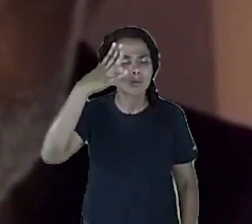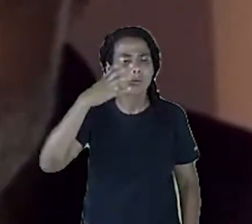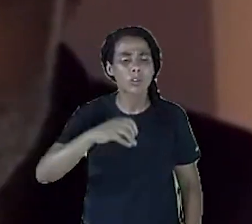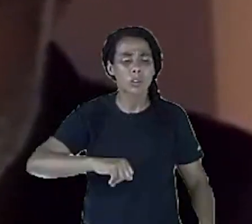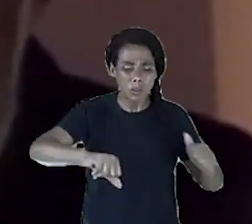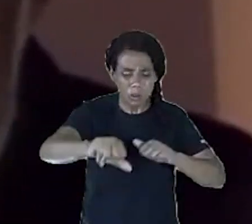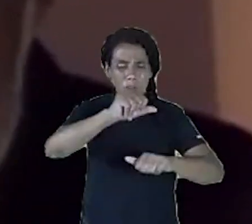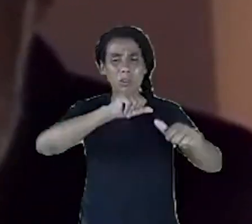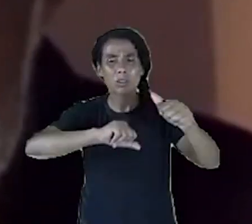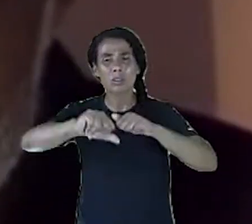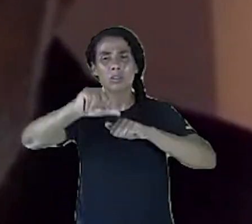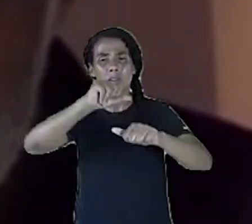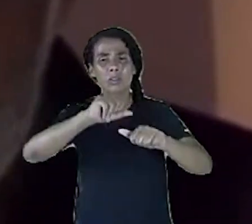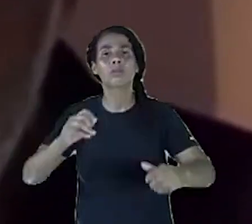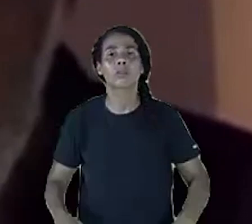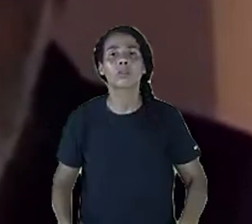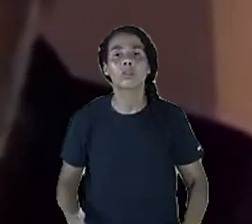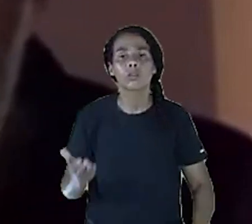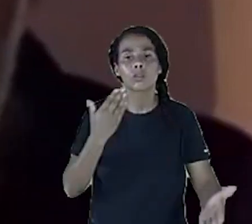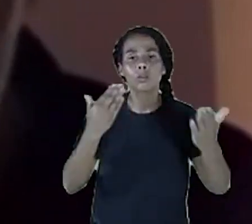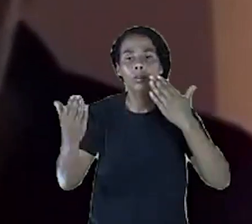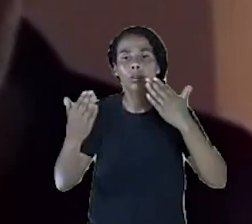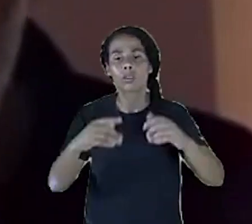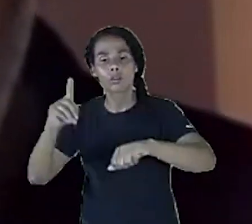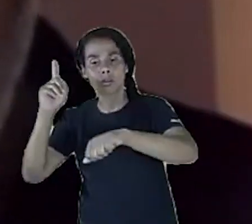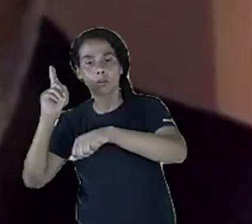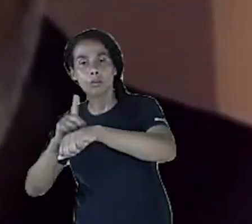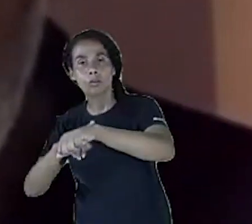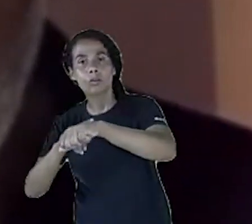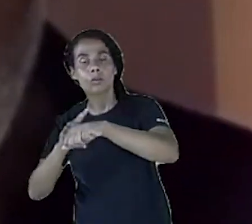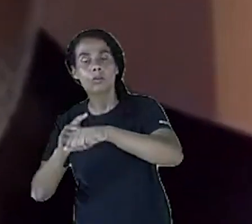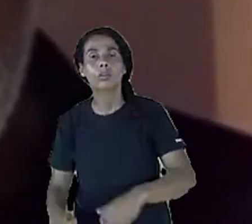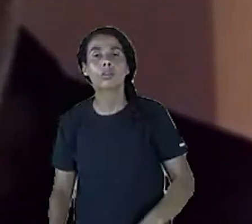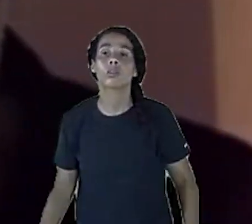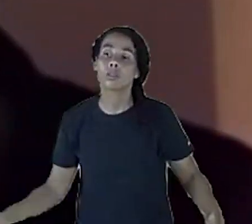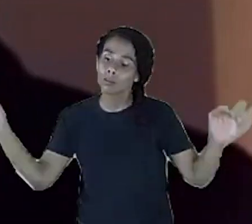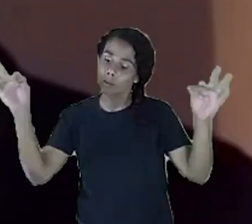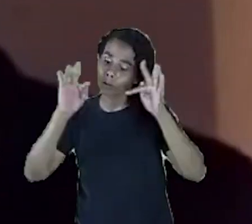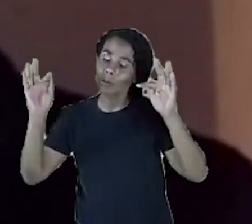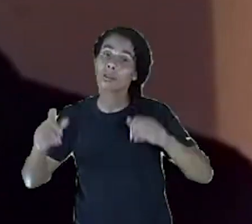luz. E essa coisa que